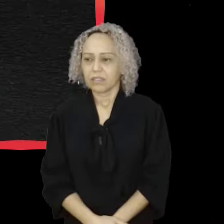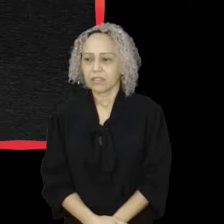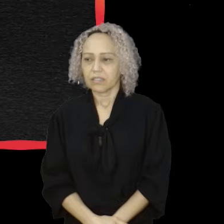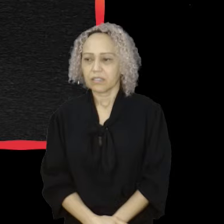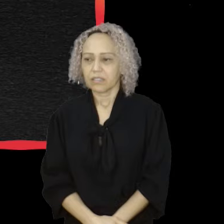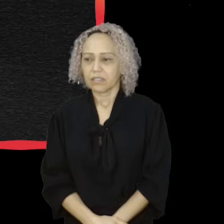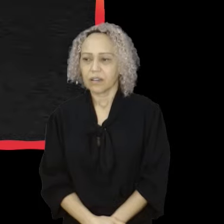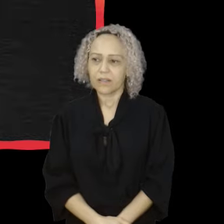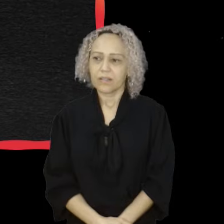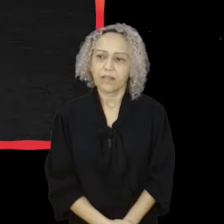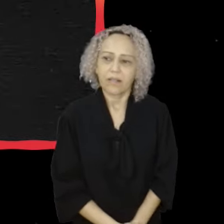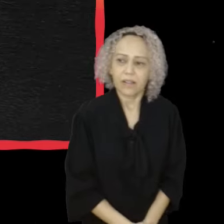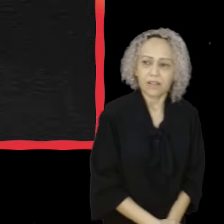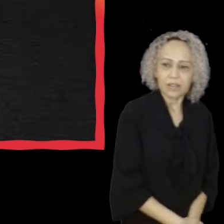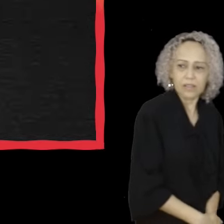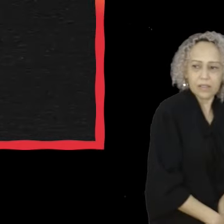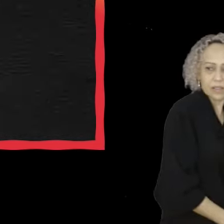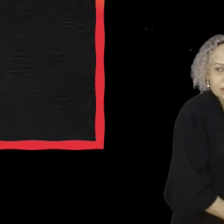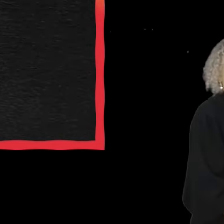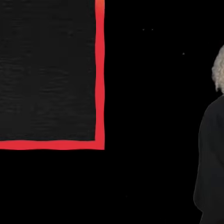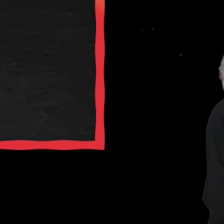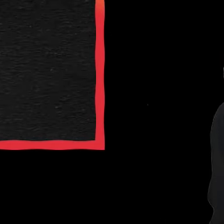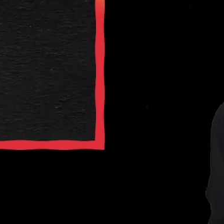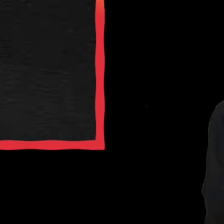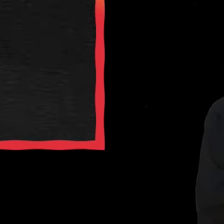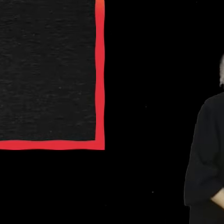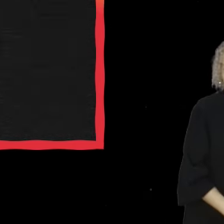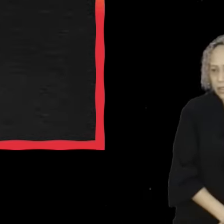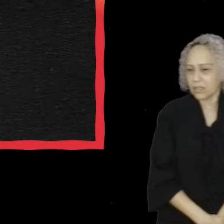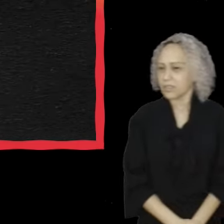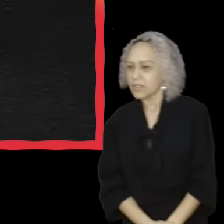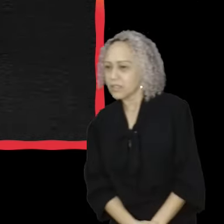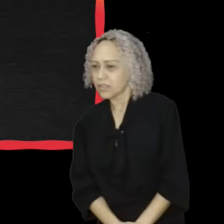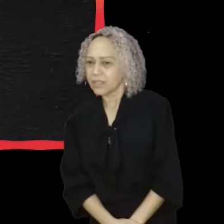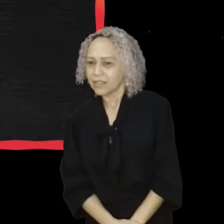Isso mesmo, um dia especialismo, sabe? Droga.